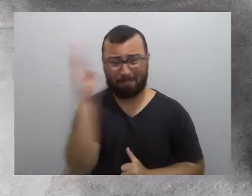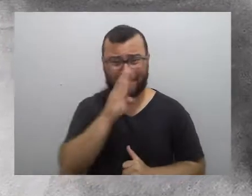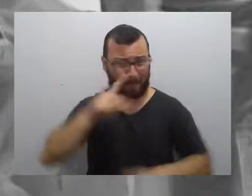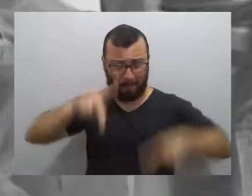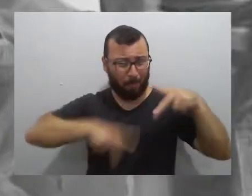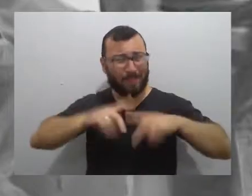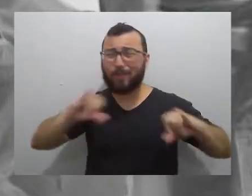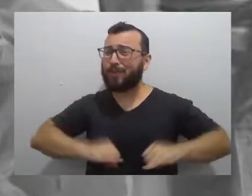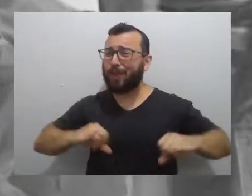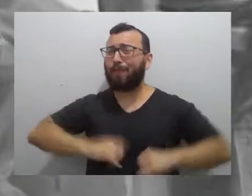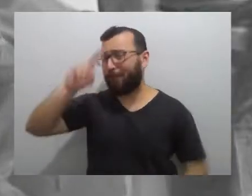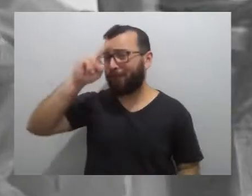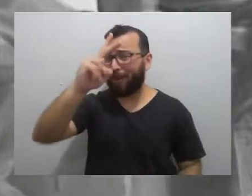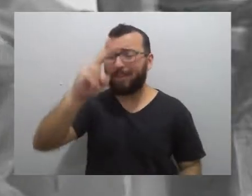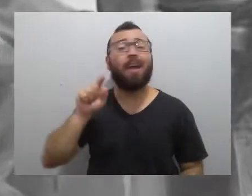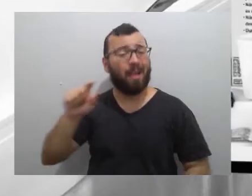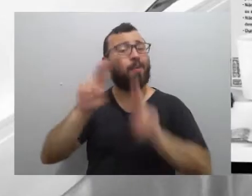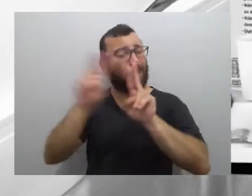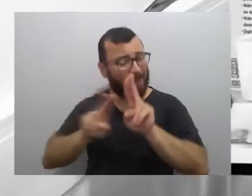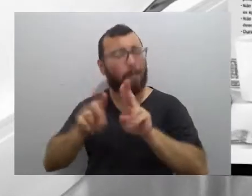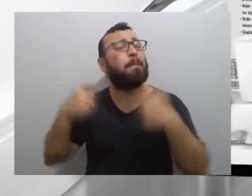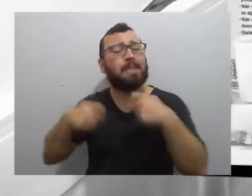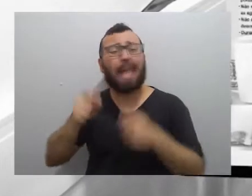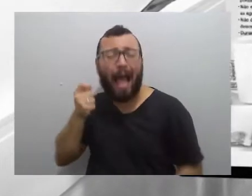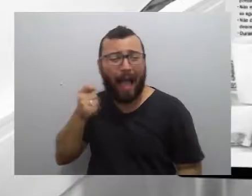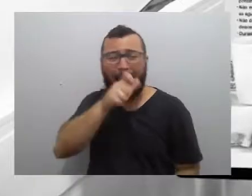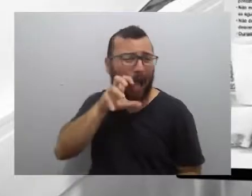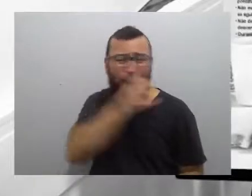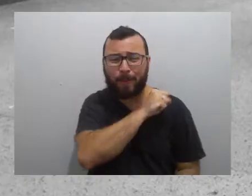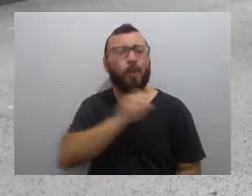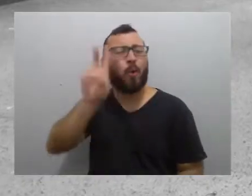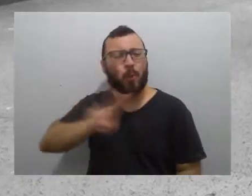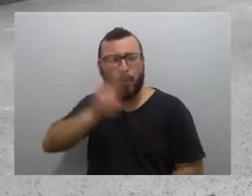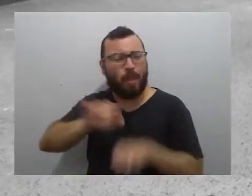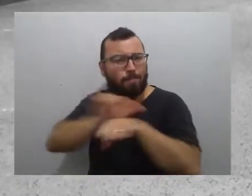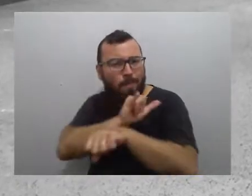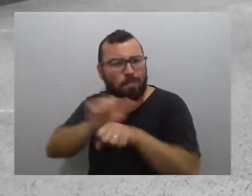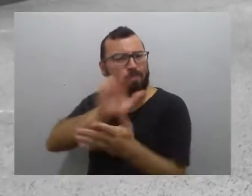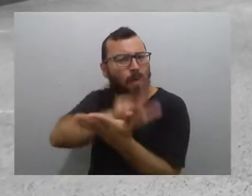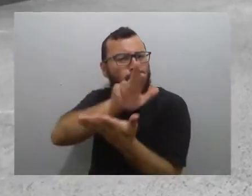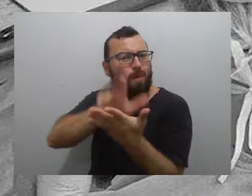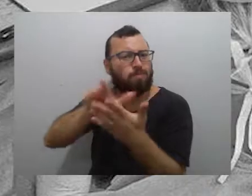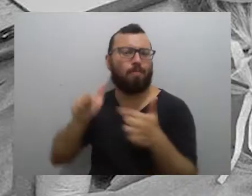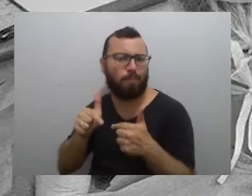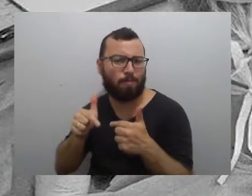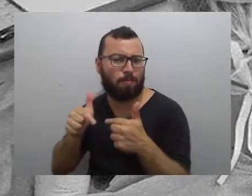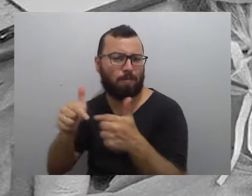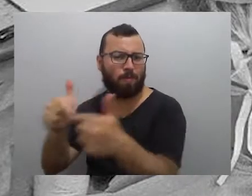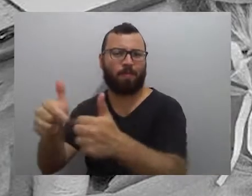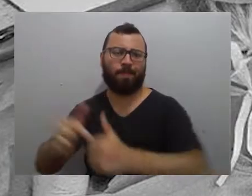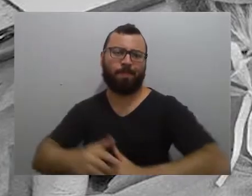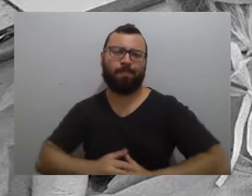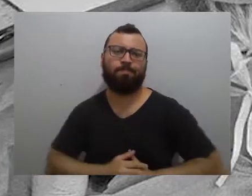pandemia. A população brasileira foi afetada profundamente e a universidade teve que reagir de